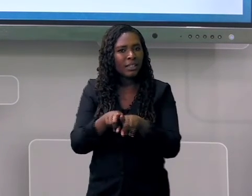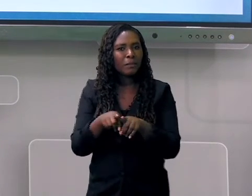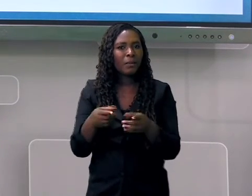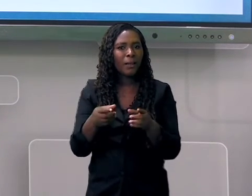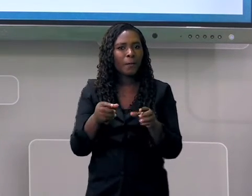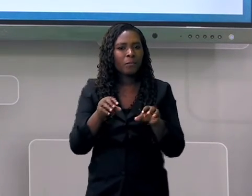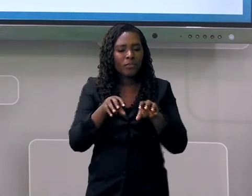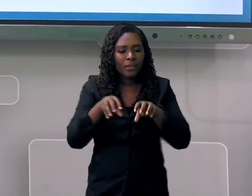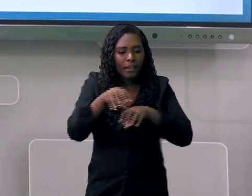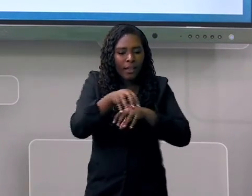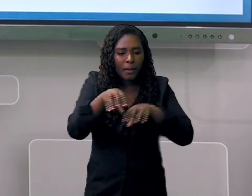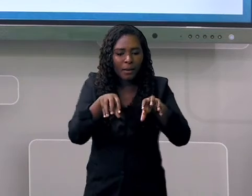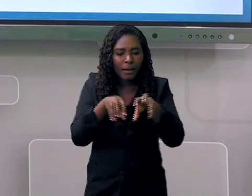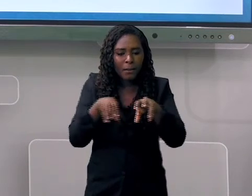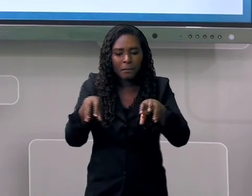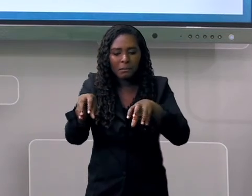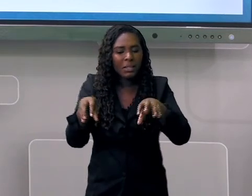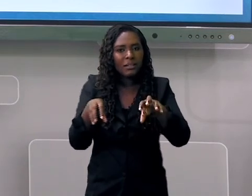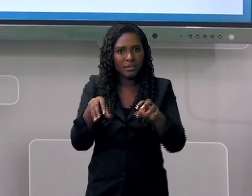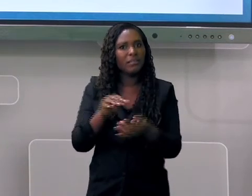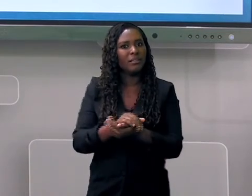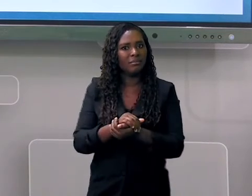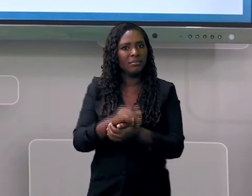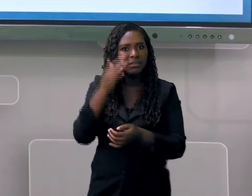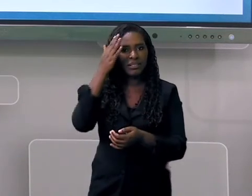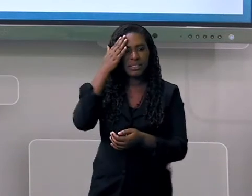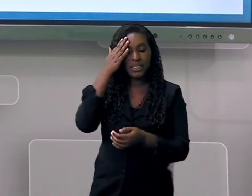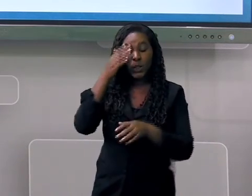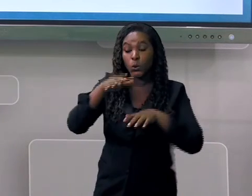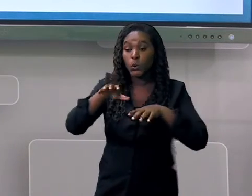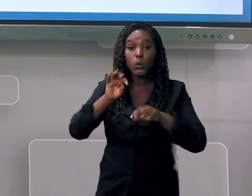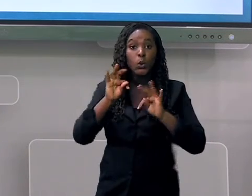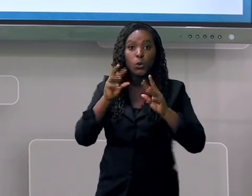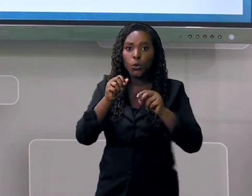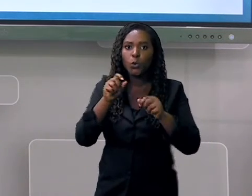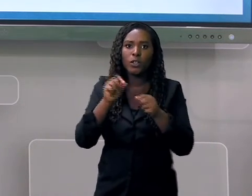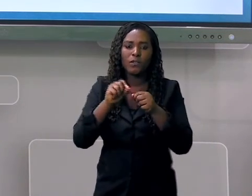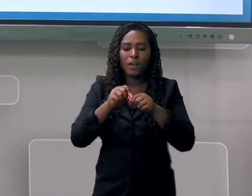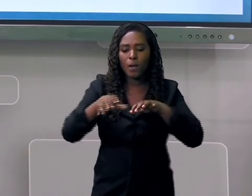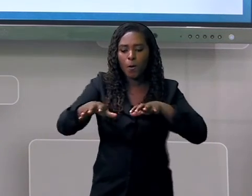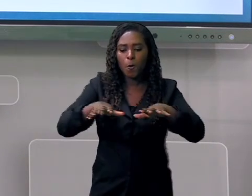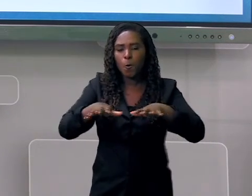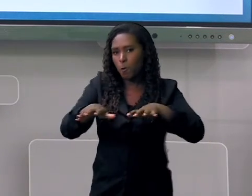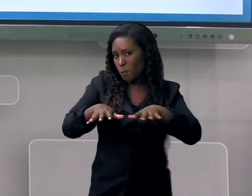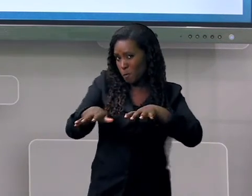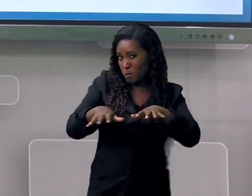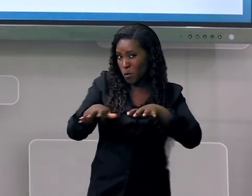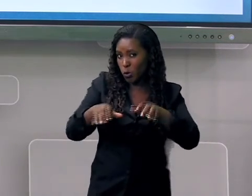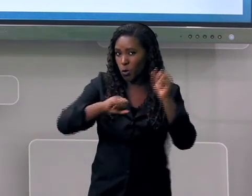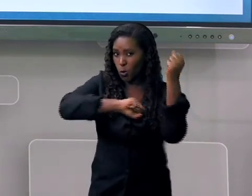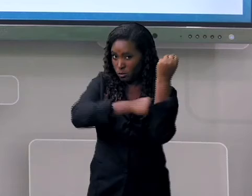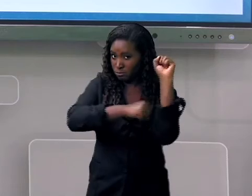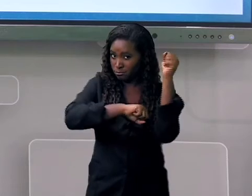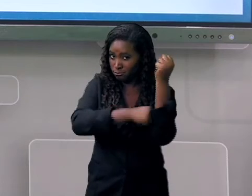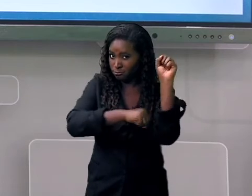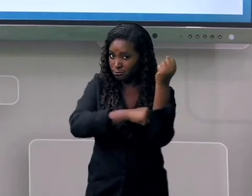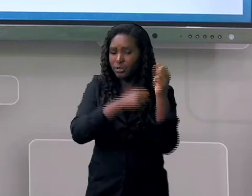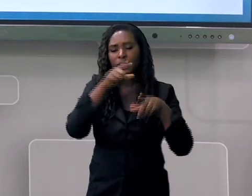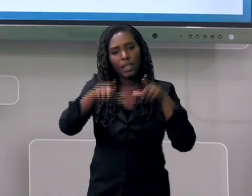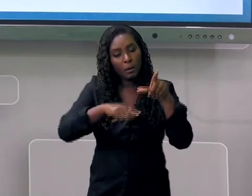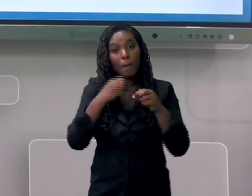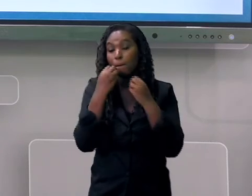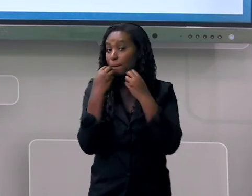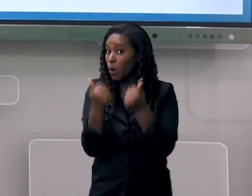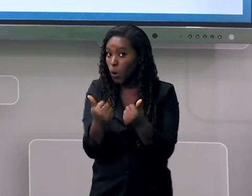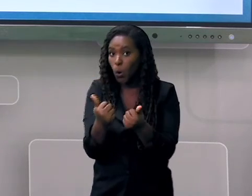sua coordenação motora. Brinque de fazer a criança rir, como fazer cócegas, né, que também pode ser uma boa alternativa para você